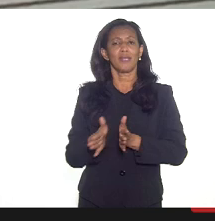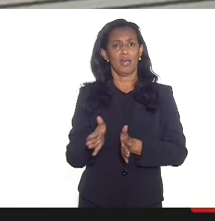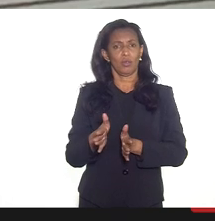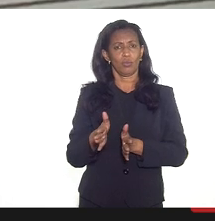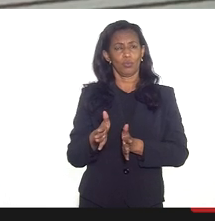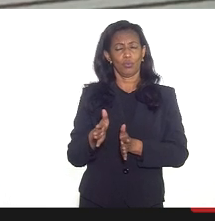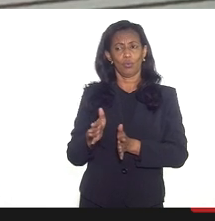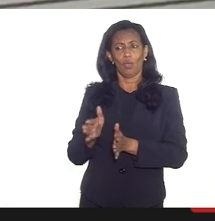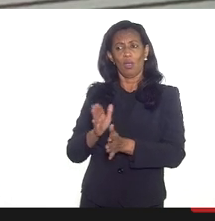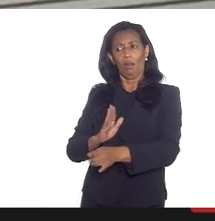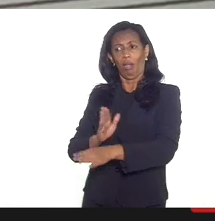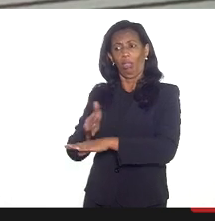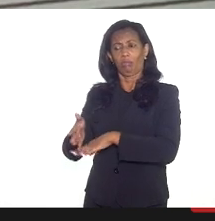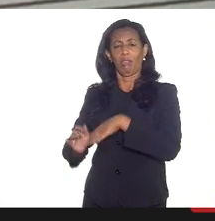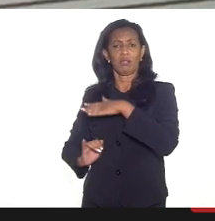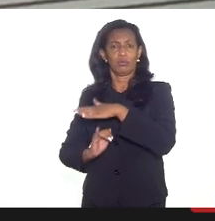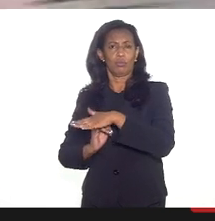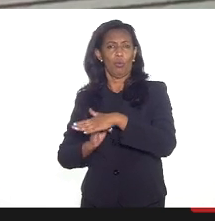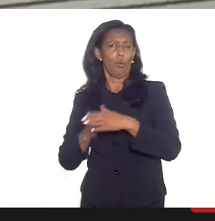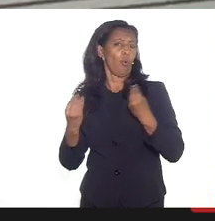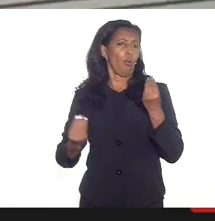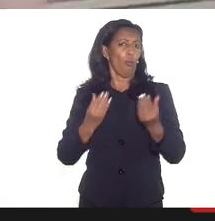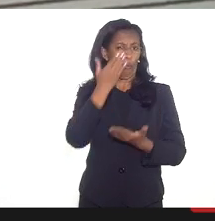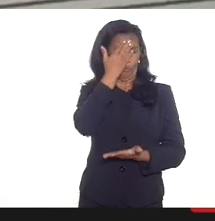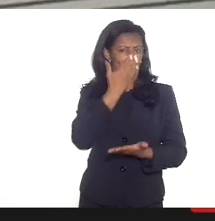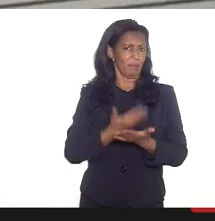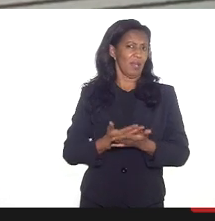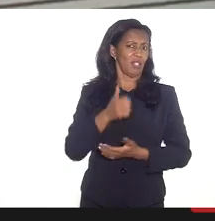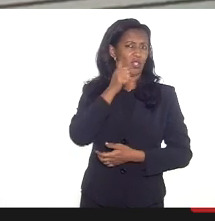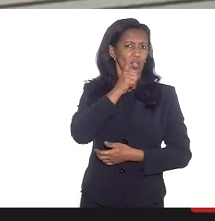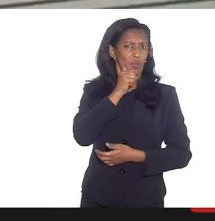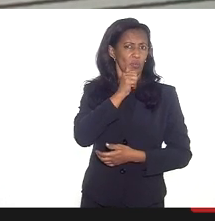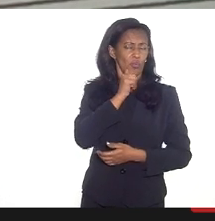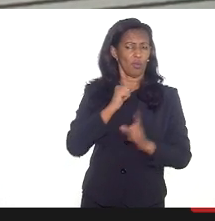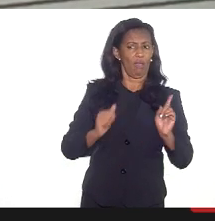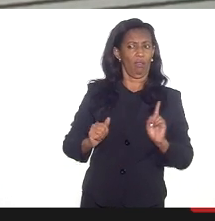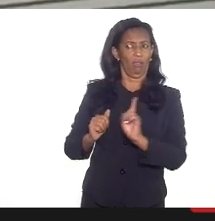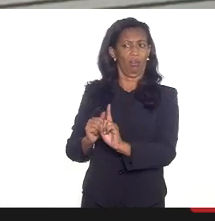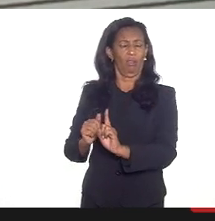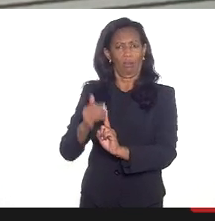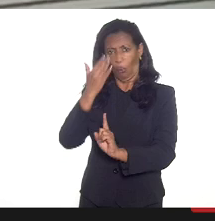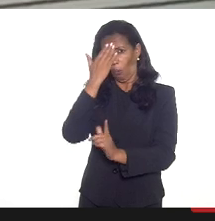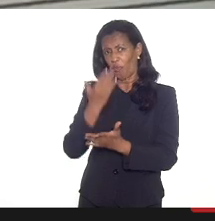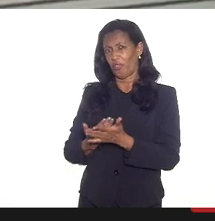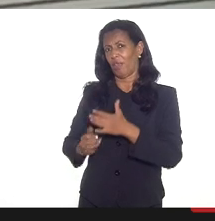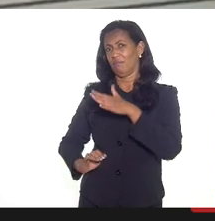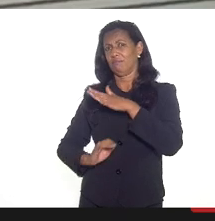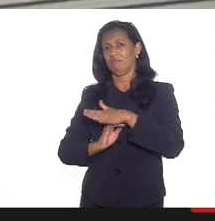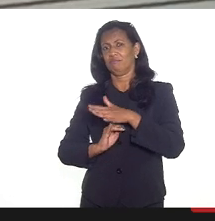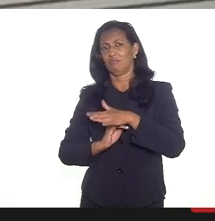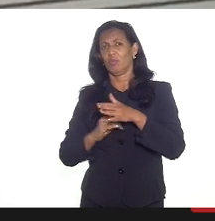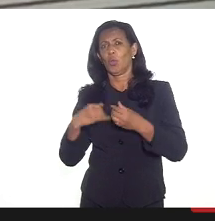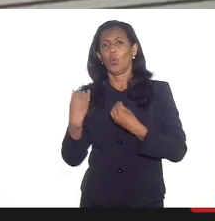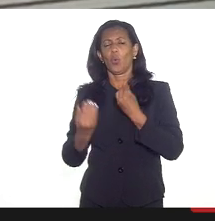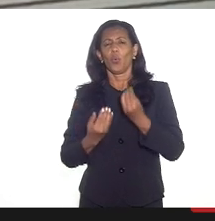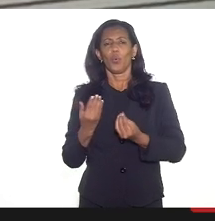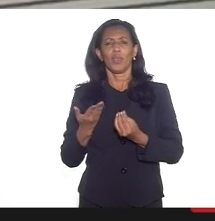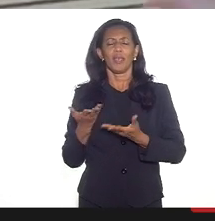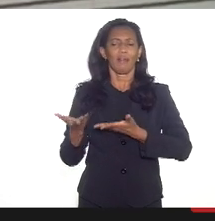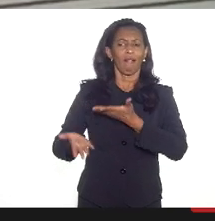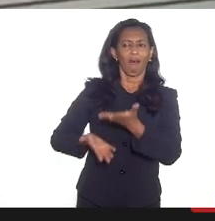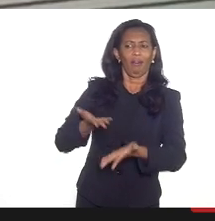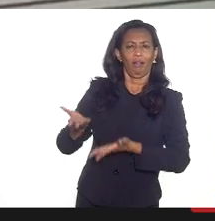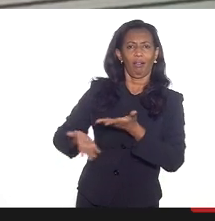o grau de confiabilidade que as pessoas, que as mulheres vítimas têm nas instituições, qual é o atrativo que elas têm para